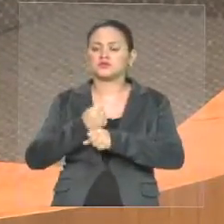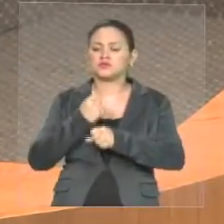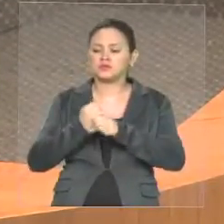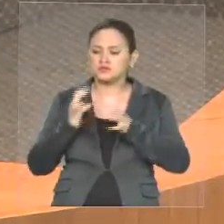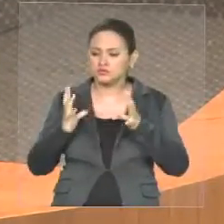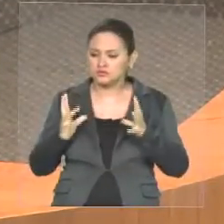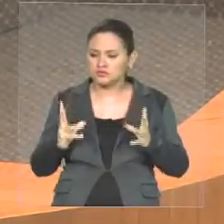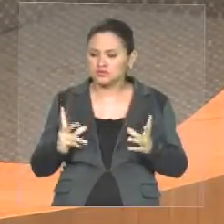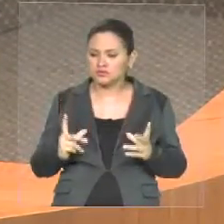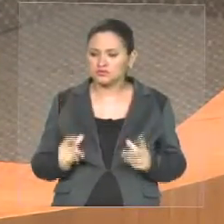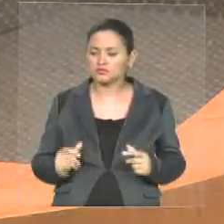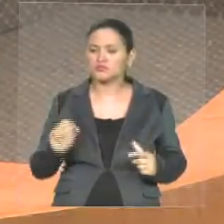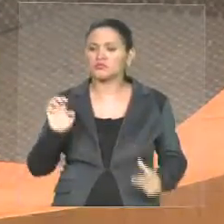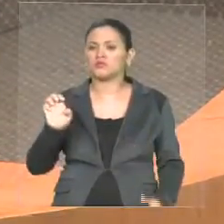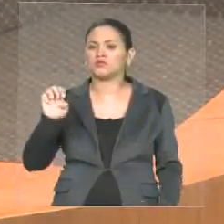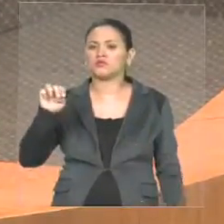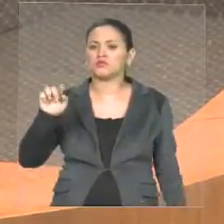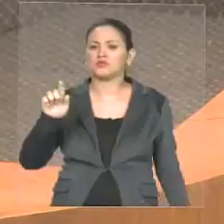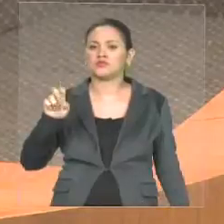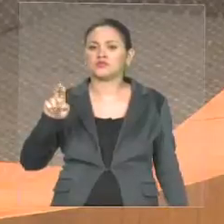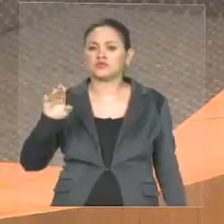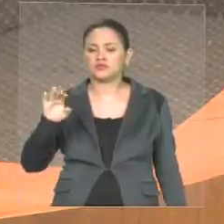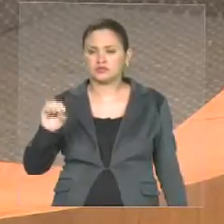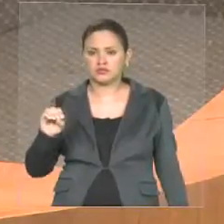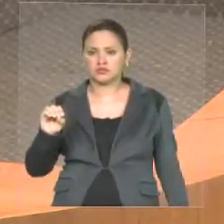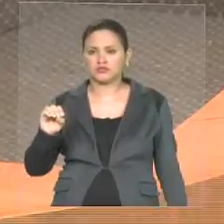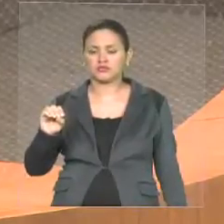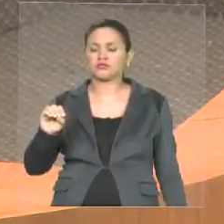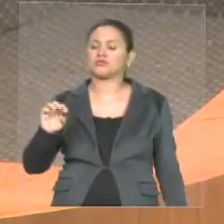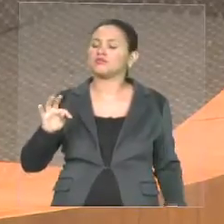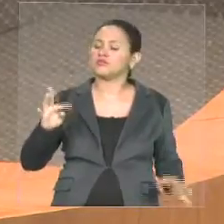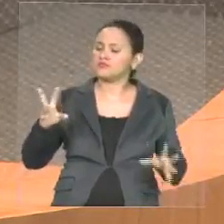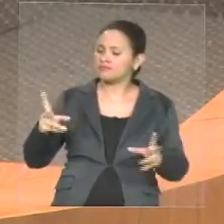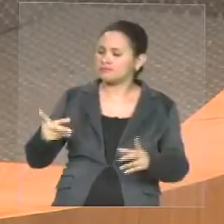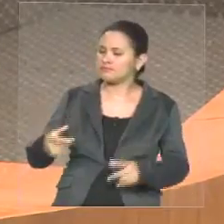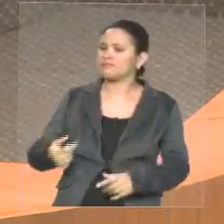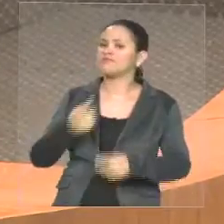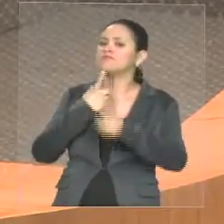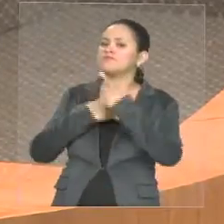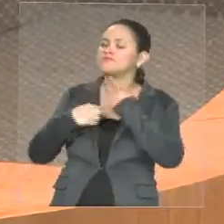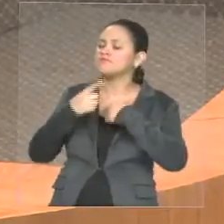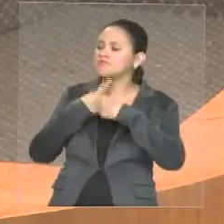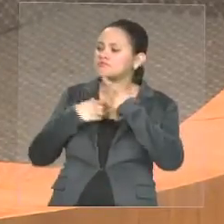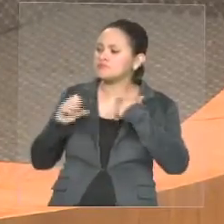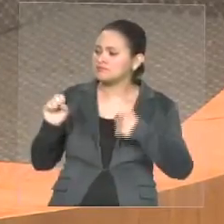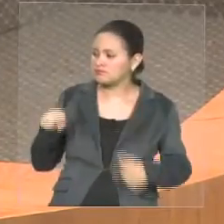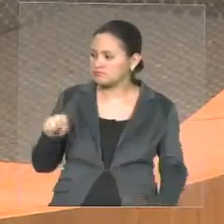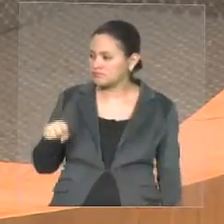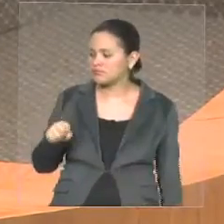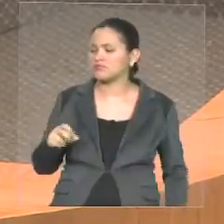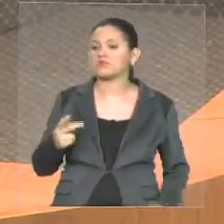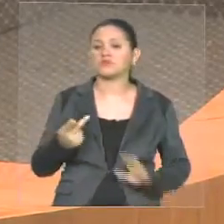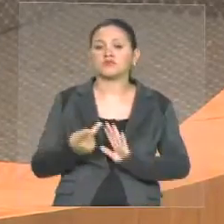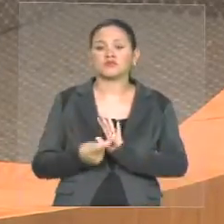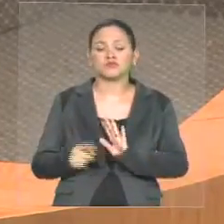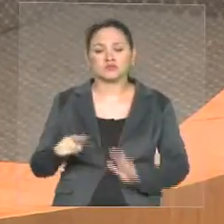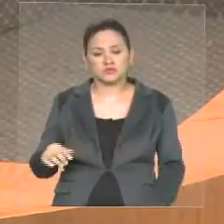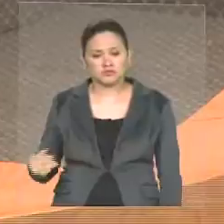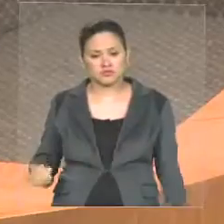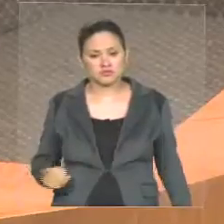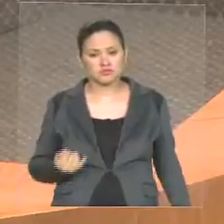bastante aclamado pelos presentes. O projeto é bastante moderno, bastante funcional,